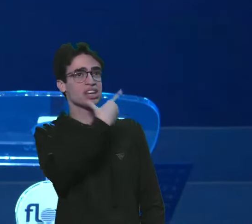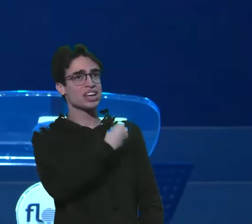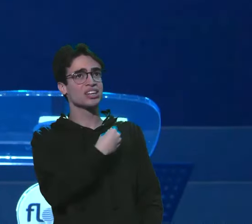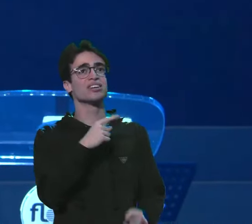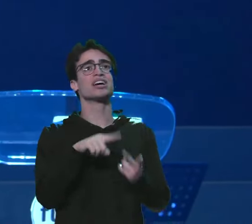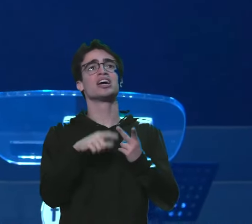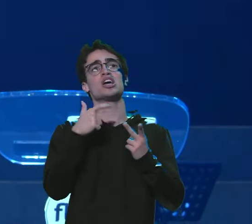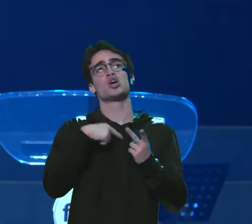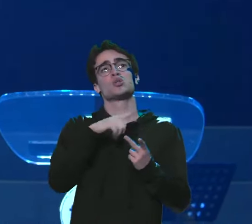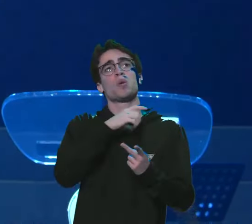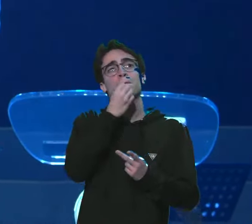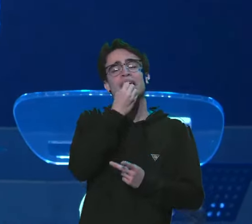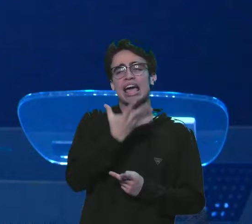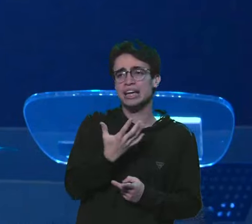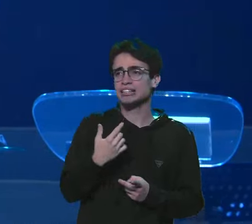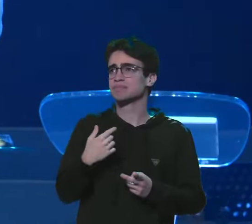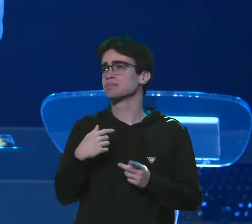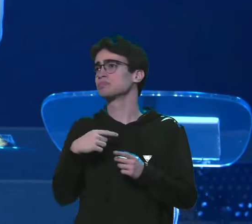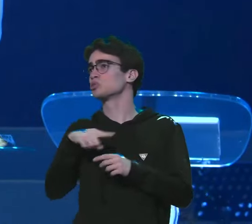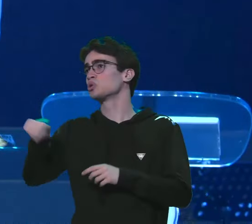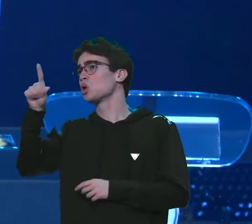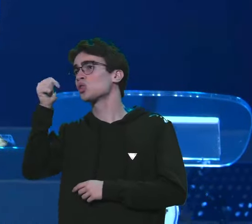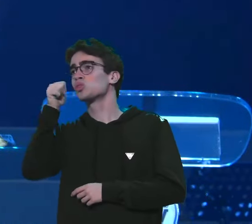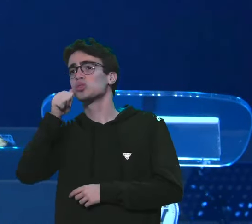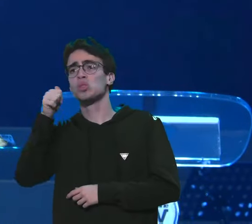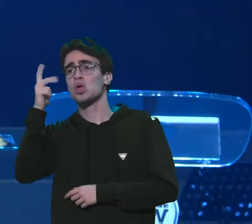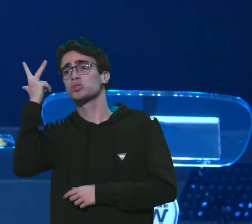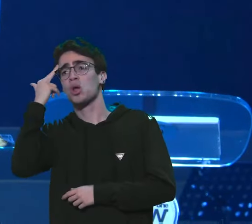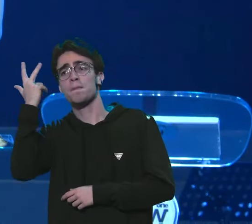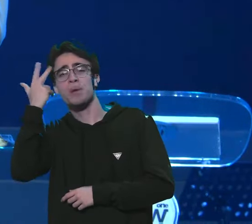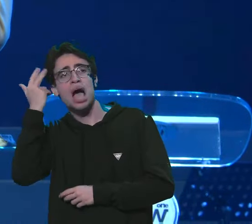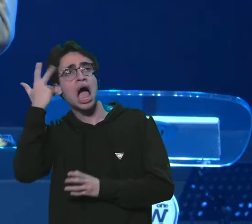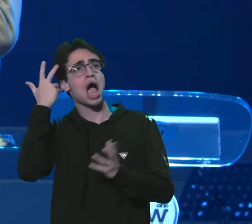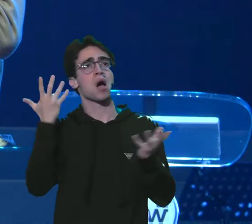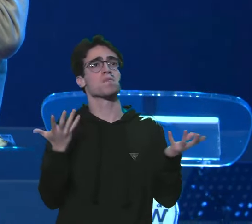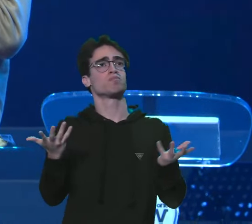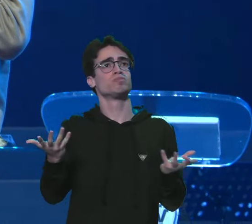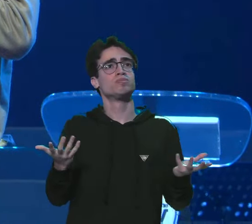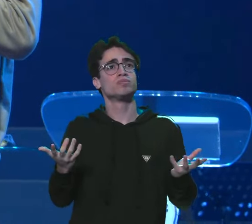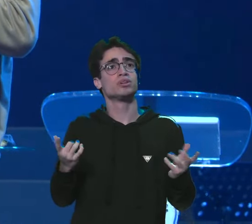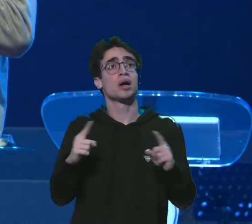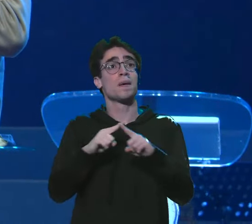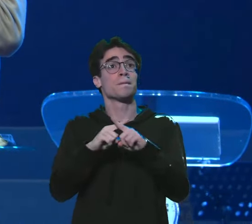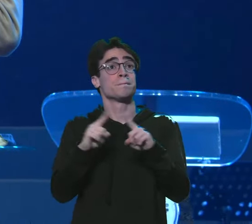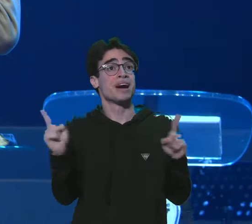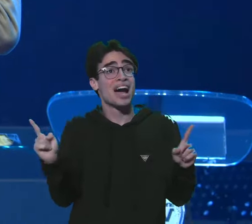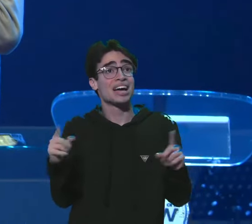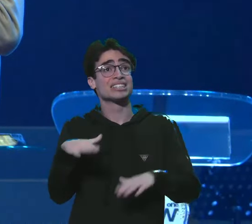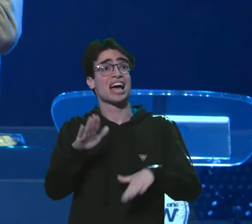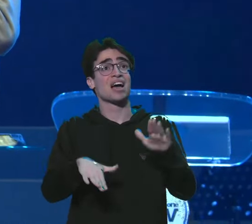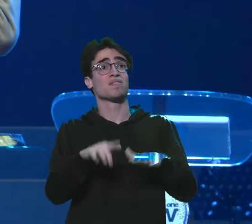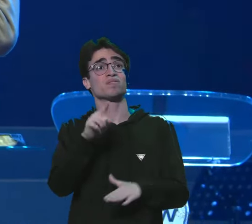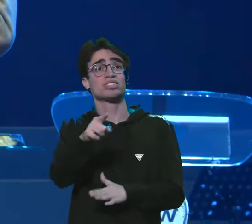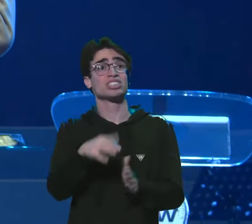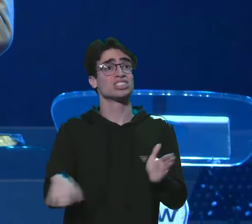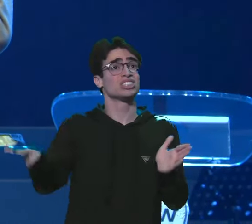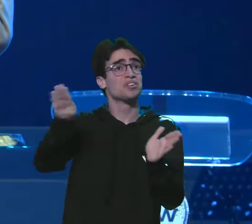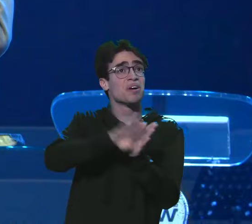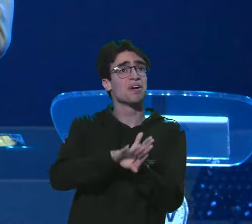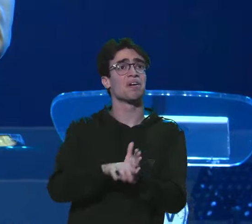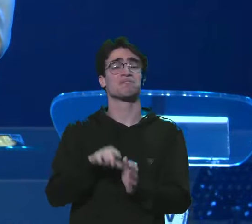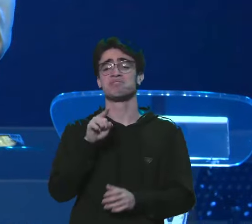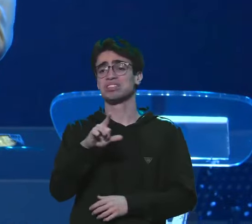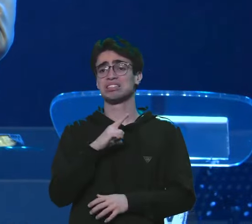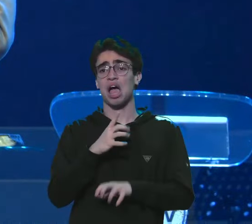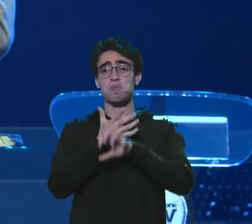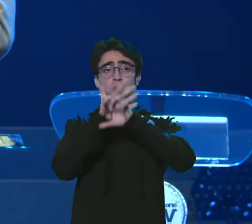bem, está tudo tranquilo. Mas você talvez esteja aqui hoje morto espiritualmente